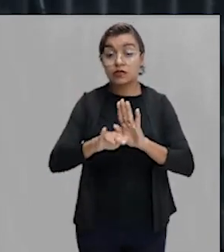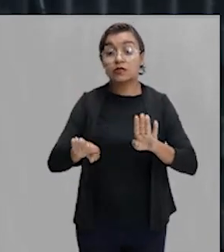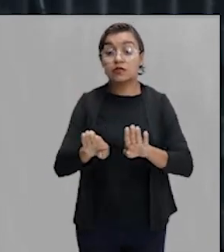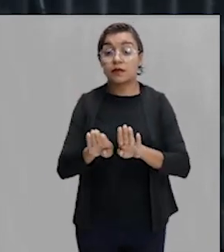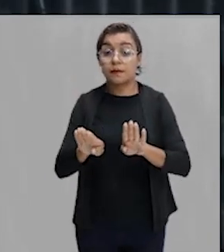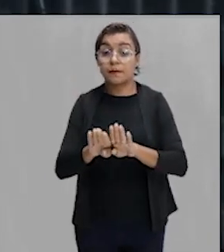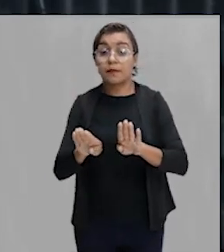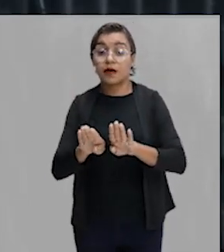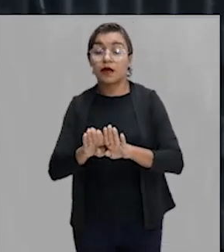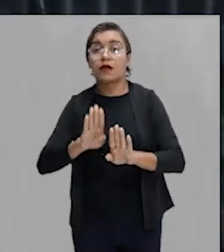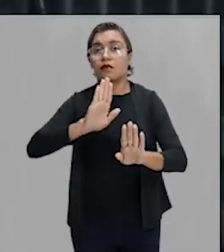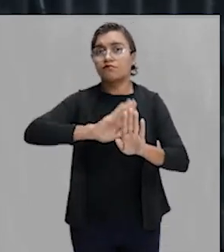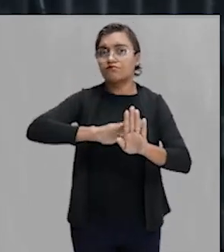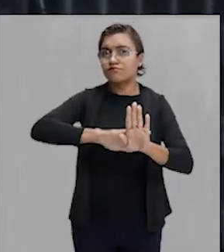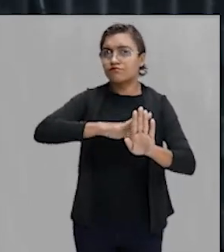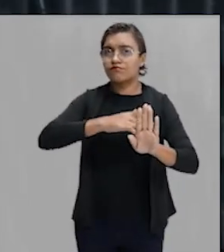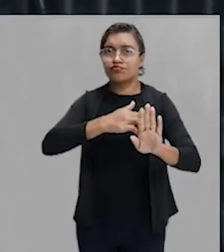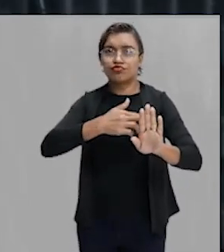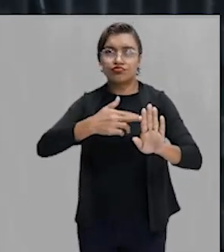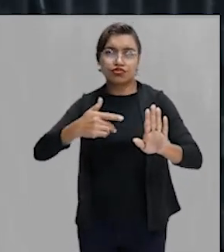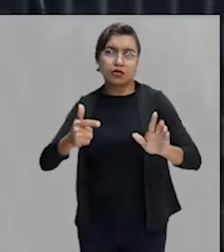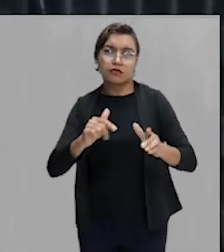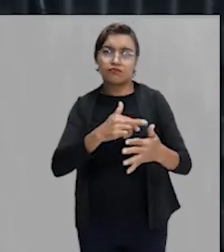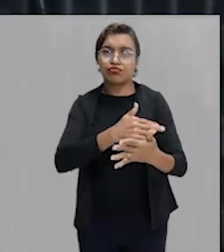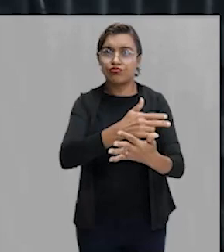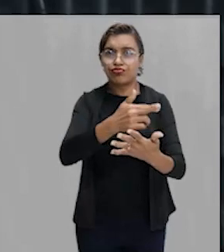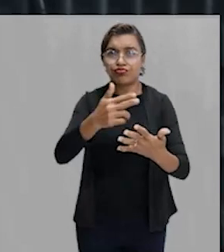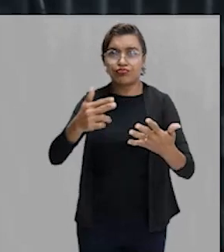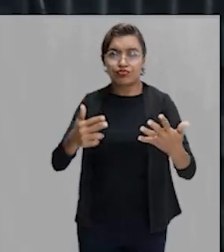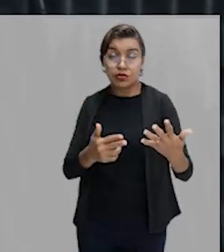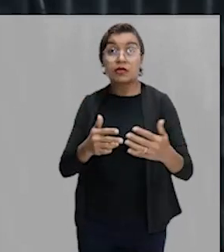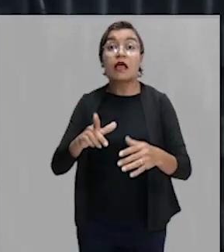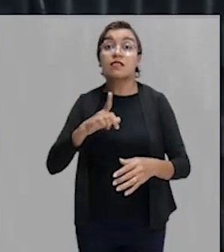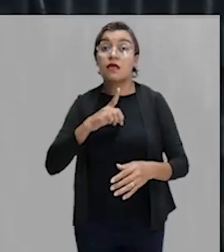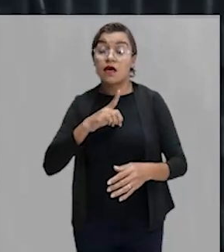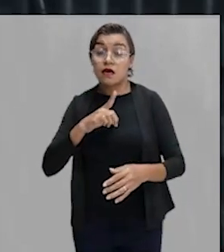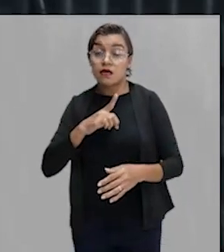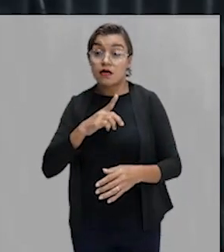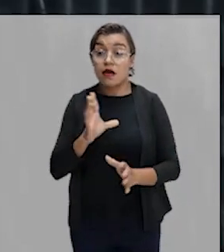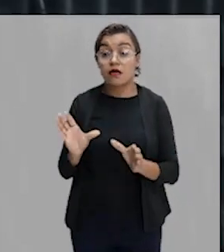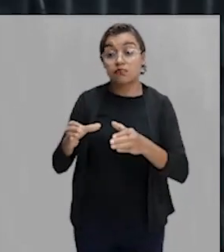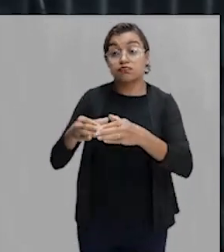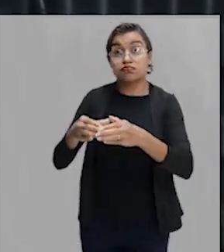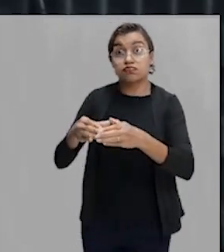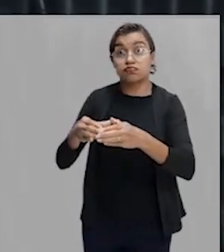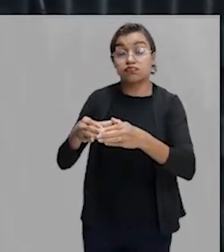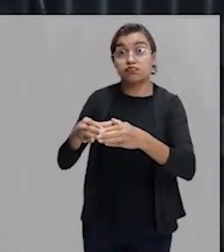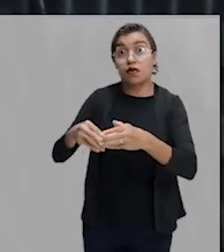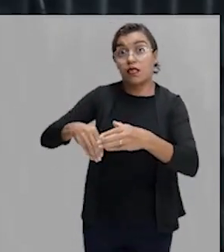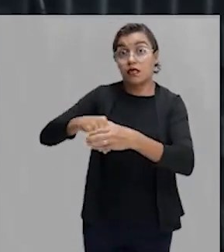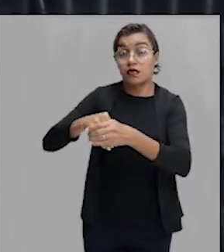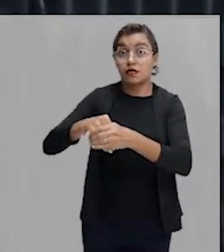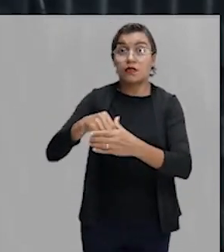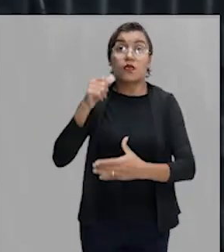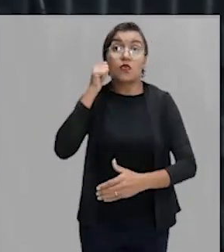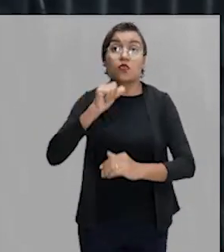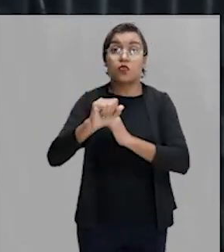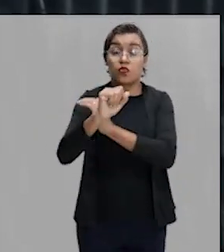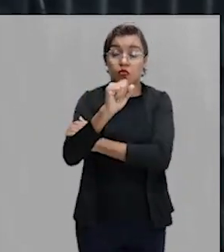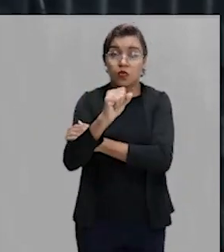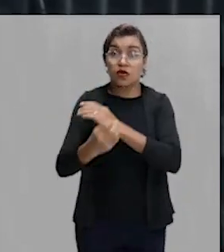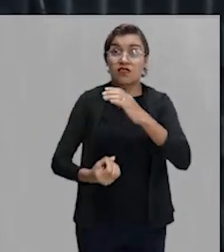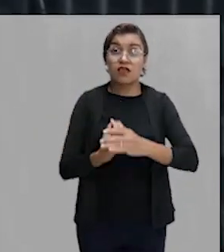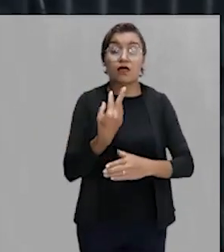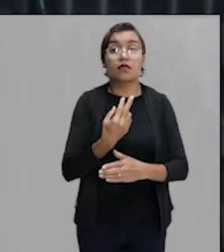o pluralismo ideológico. Existe um fracionamento ideológico dentro do próprio feminismo que vai fazer surgir ali feminismos